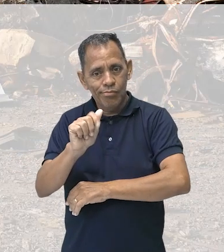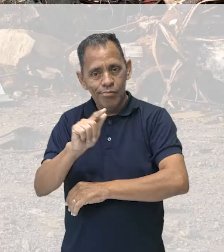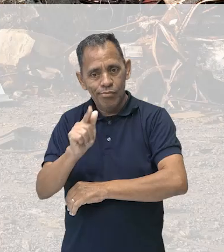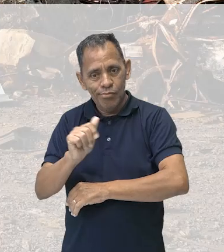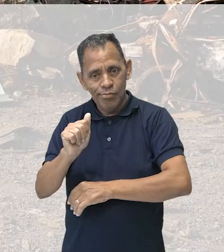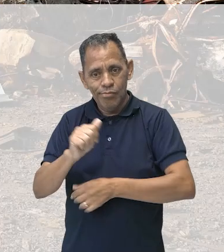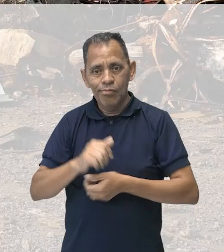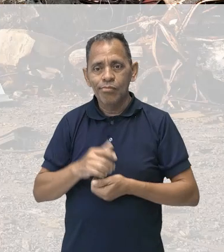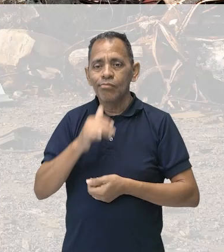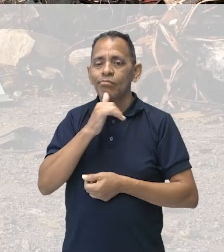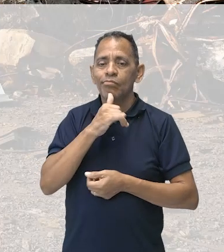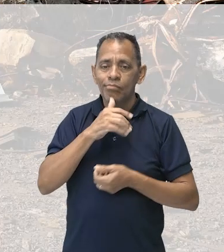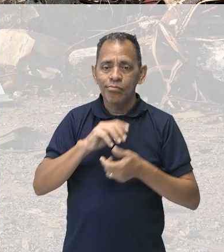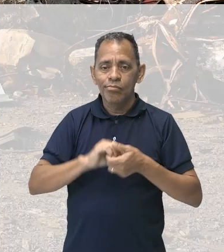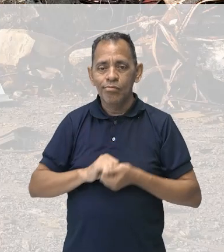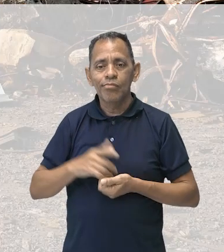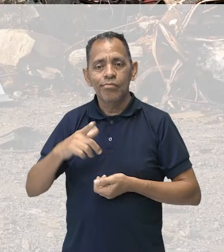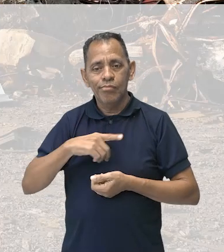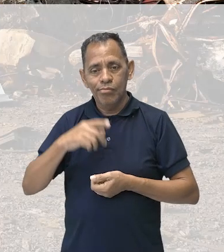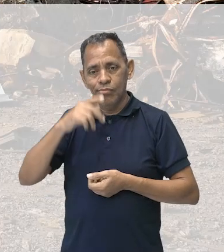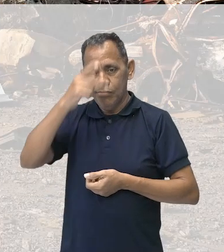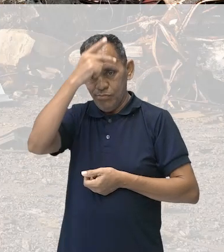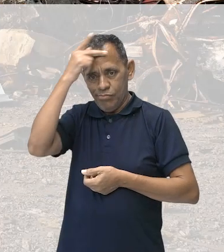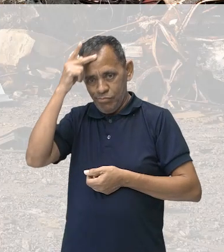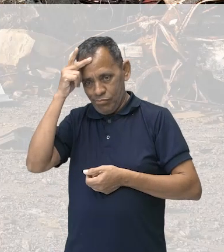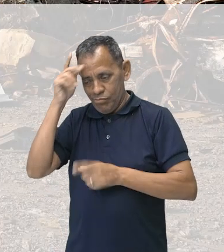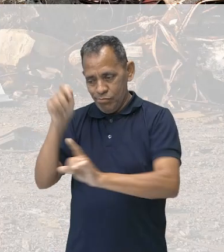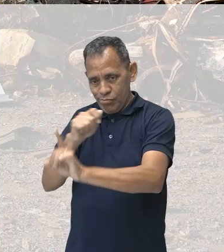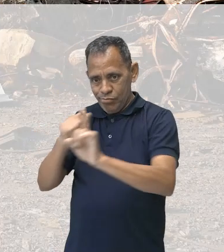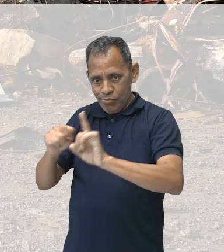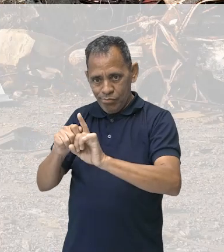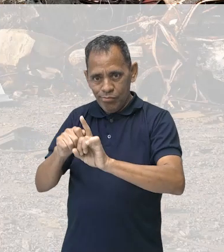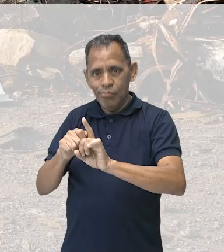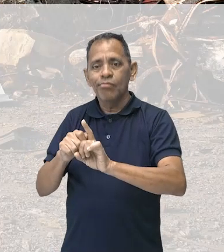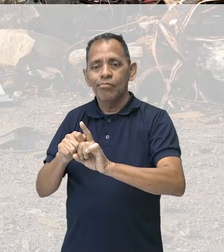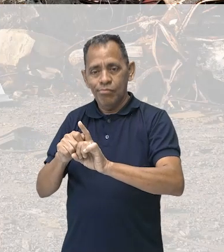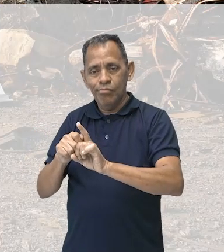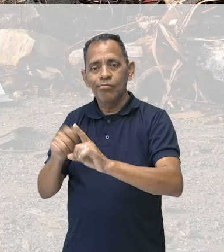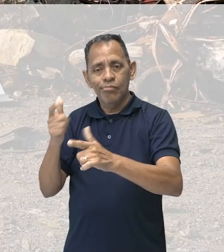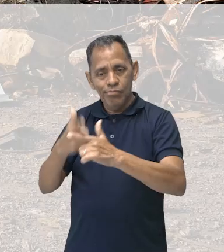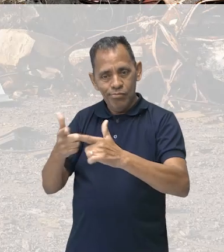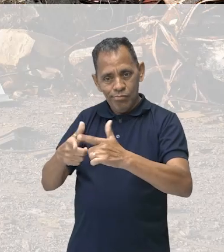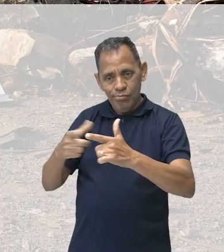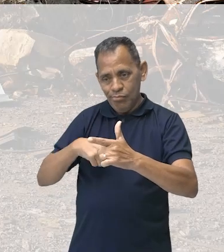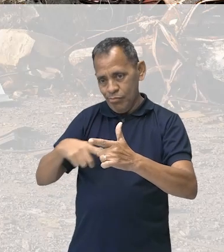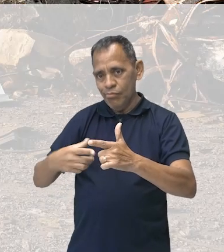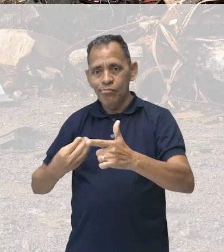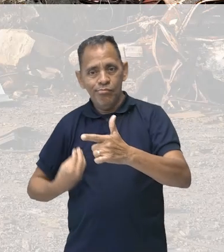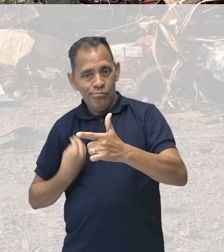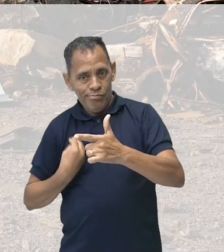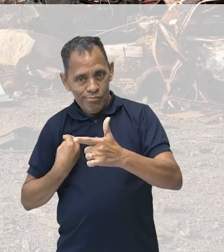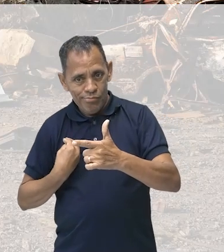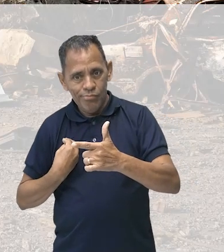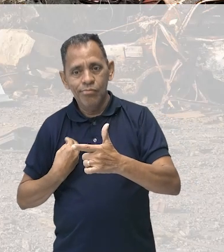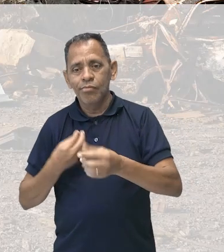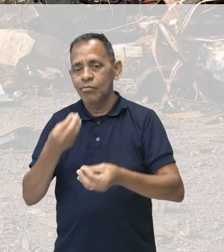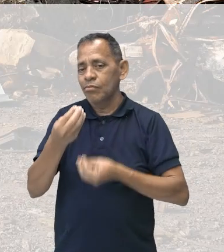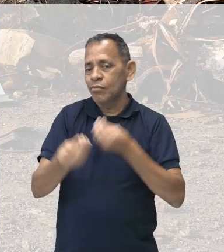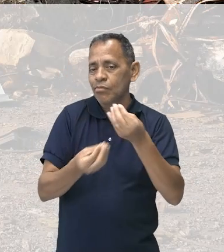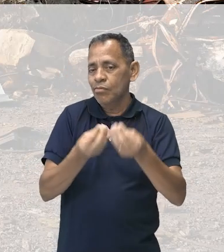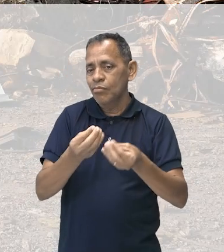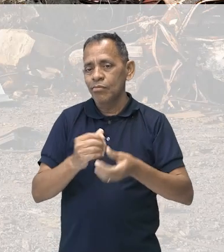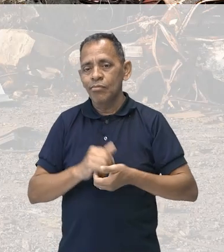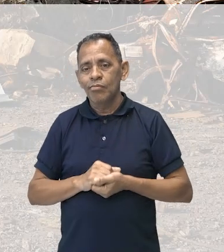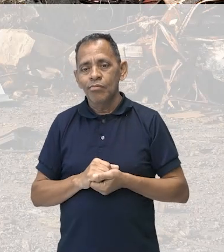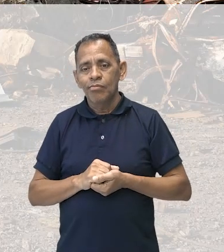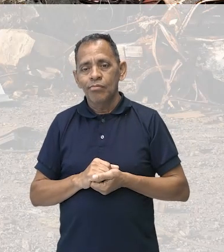aí coloca, né, pessoas, uma sociedade aí sujeita a viver muitas vezes aí de forma que não é